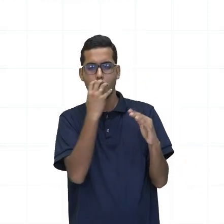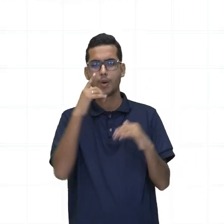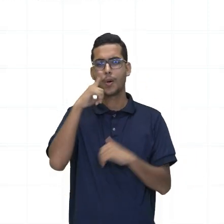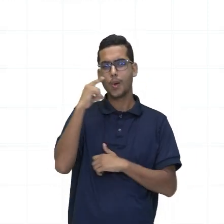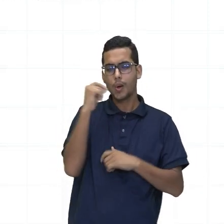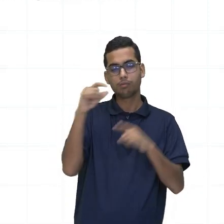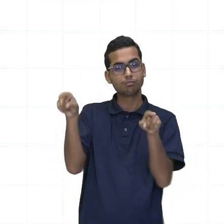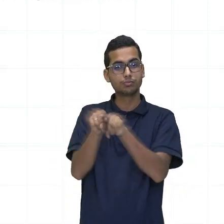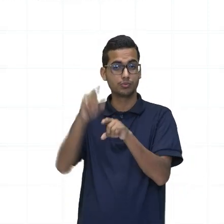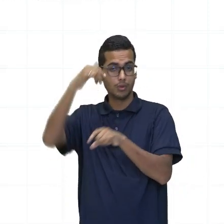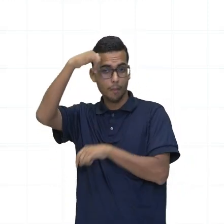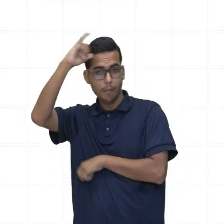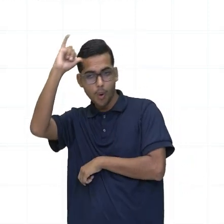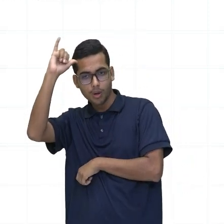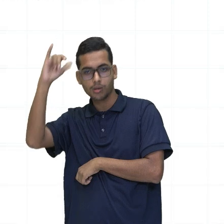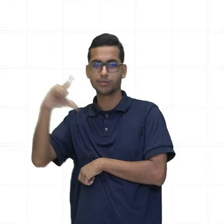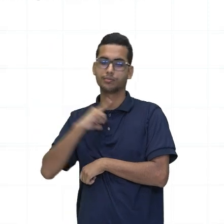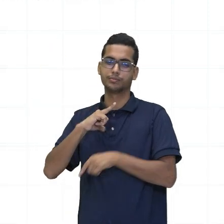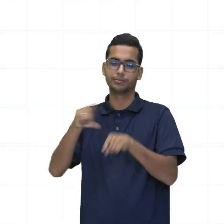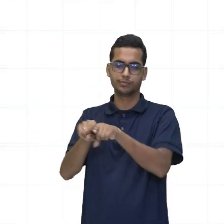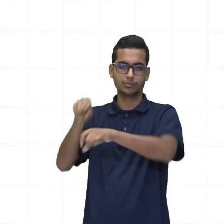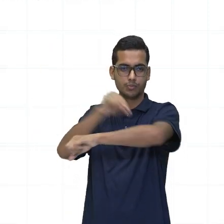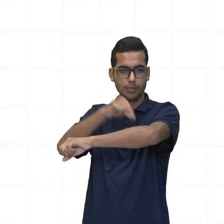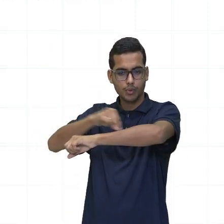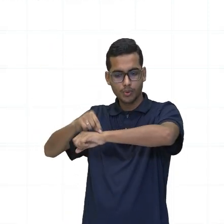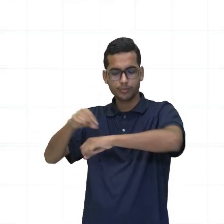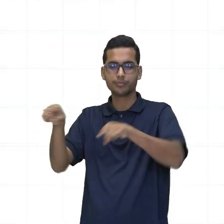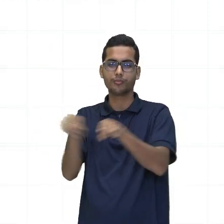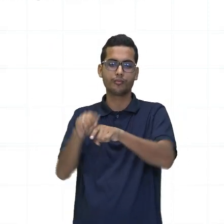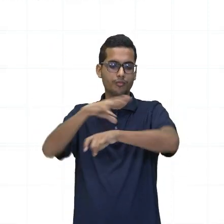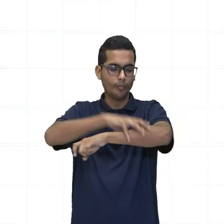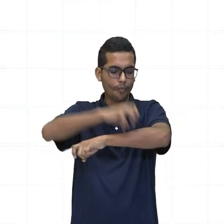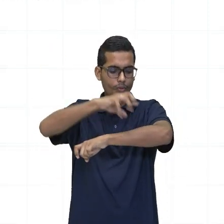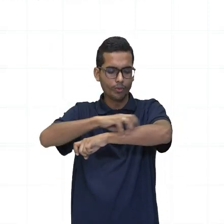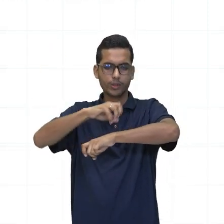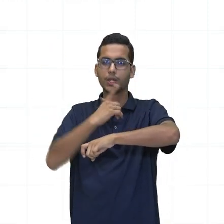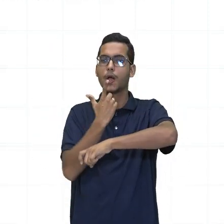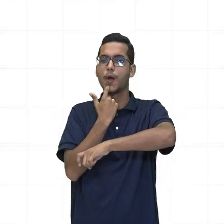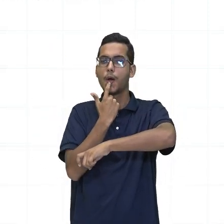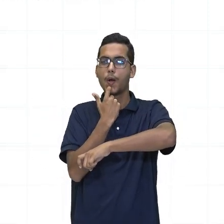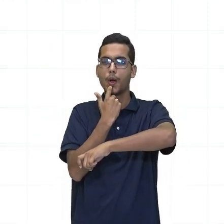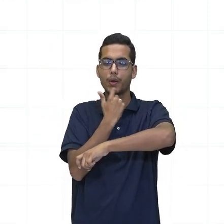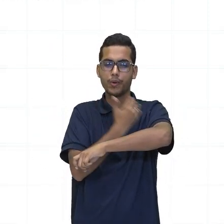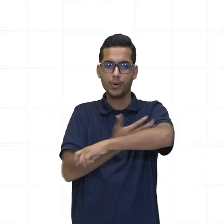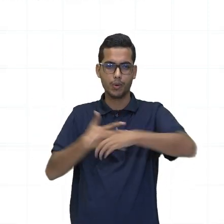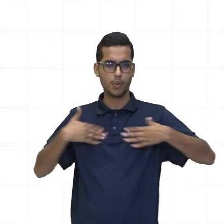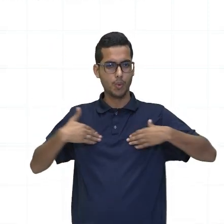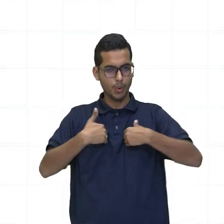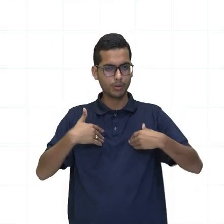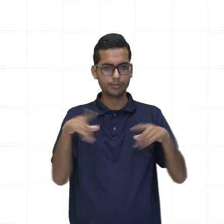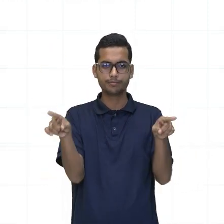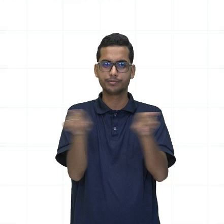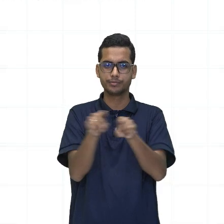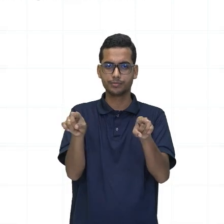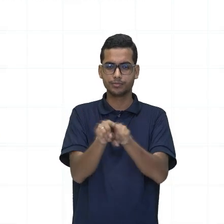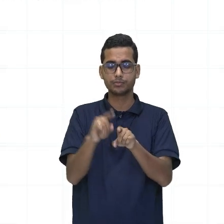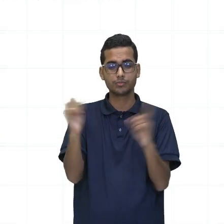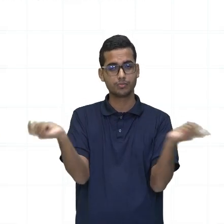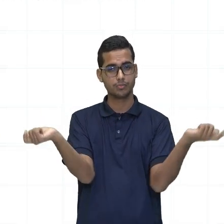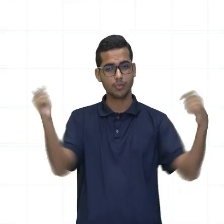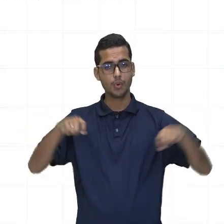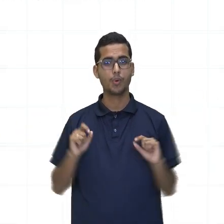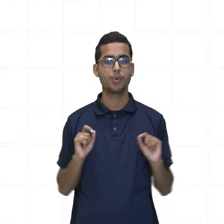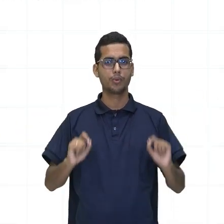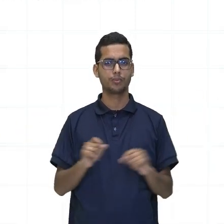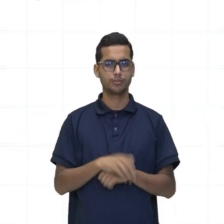tá? E esses carrapatos, gente, eles sugam também o sangue de animais e podem aí chegar, né,